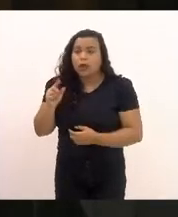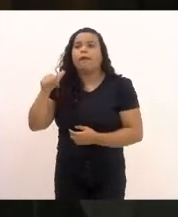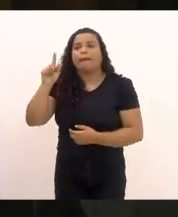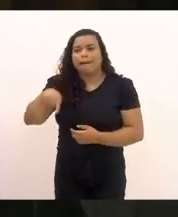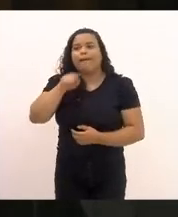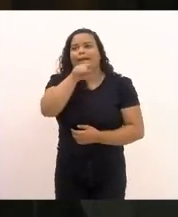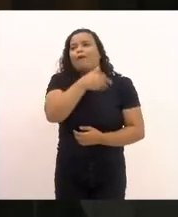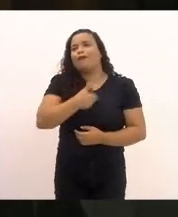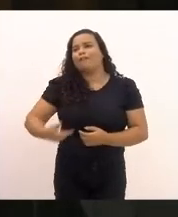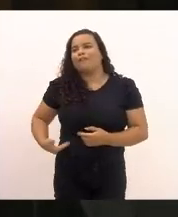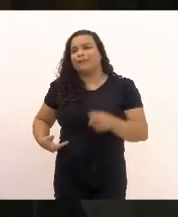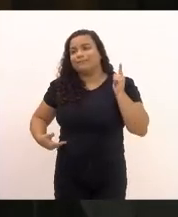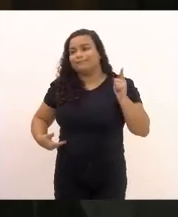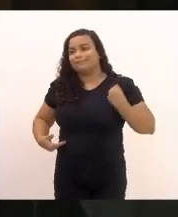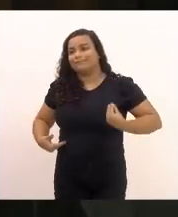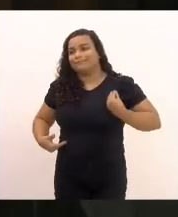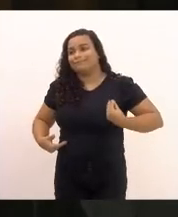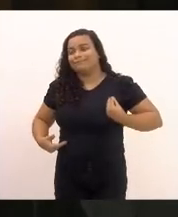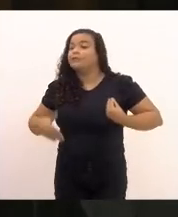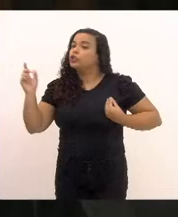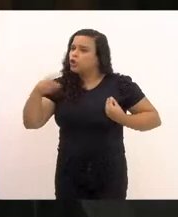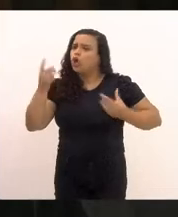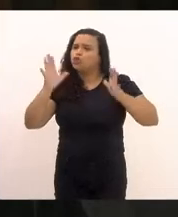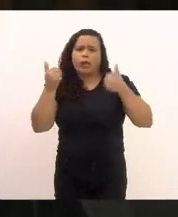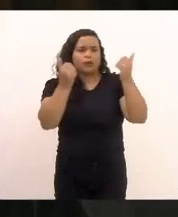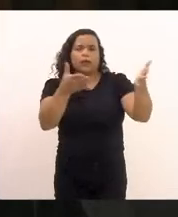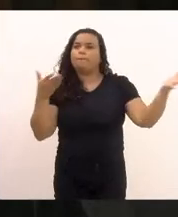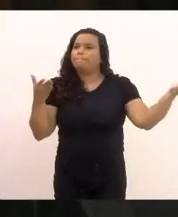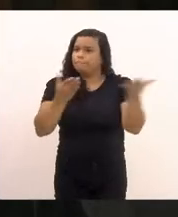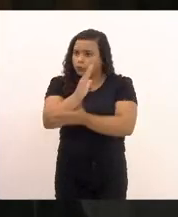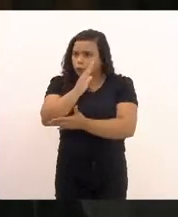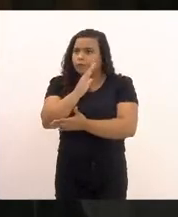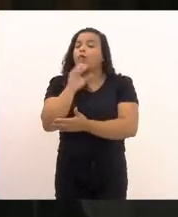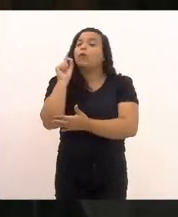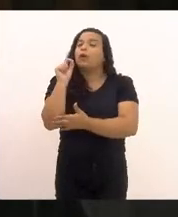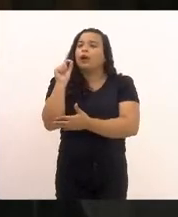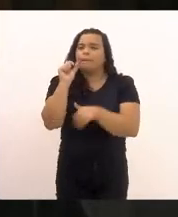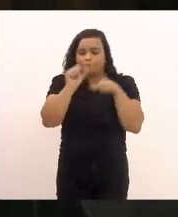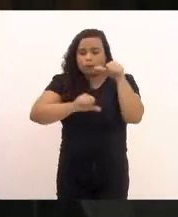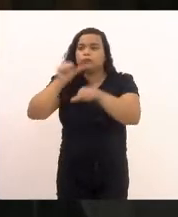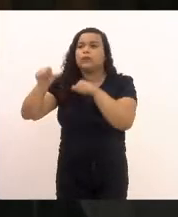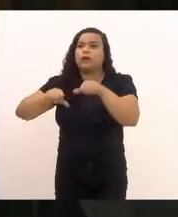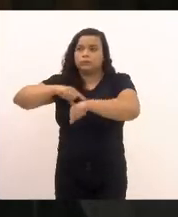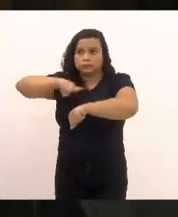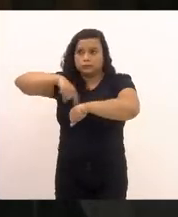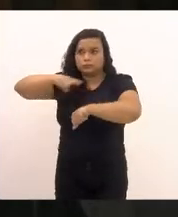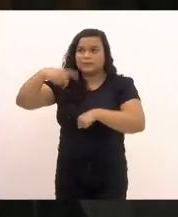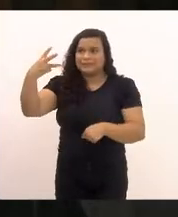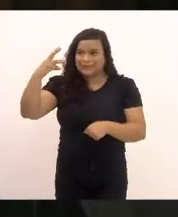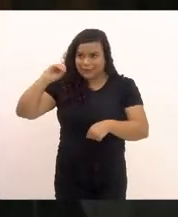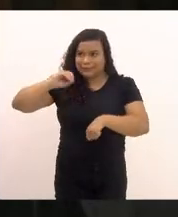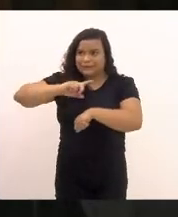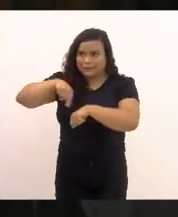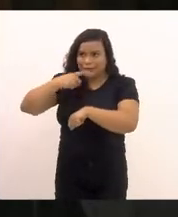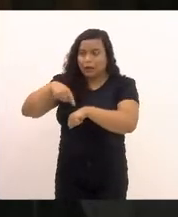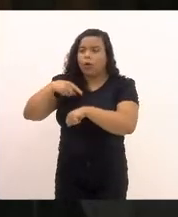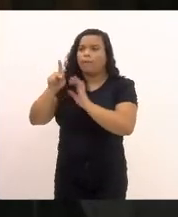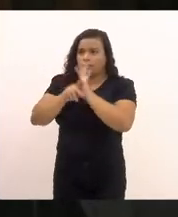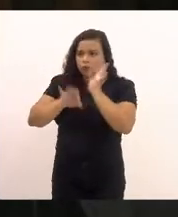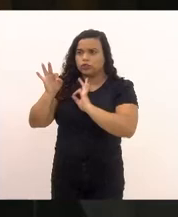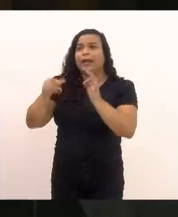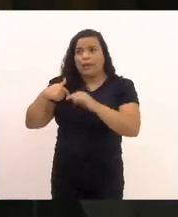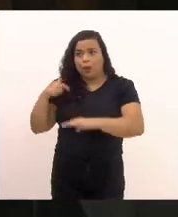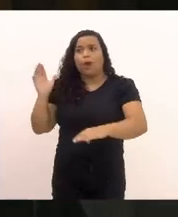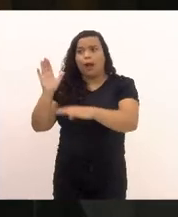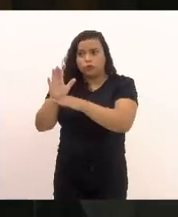gente aprovou o projeto de migração de 30 horas, que eu ajudei, inclusive, a redigir o projeto de lei,